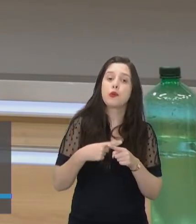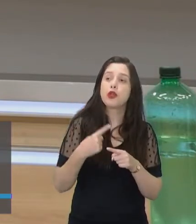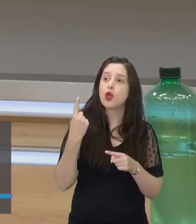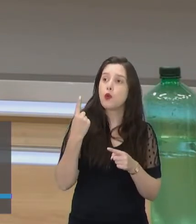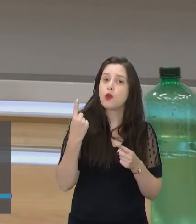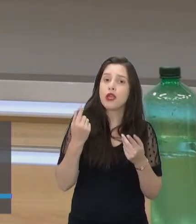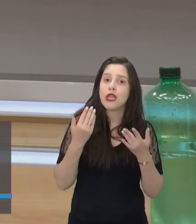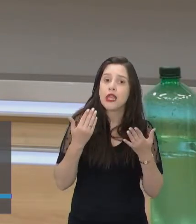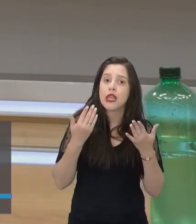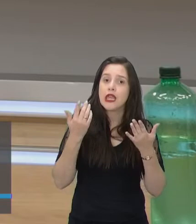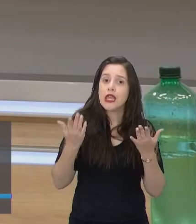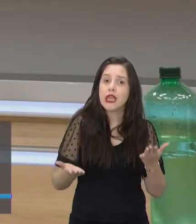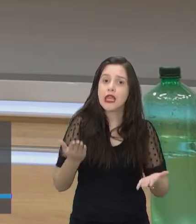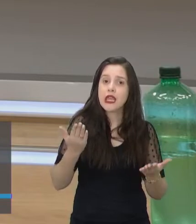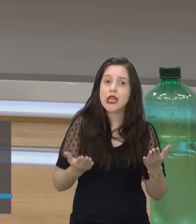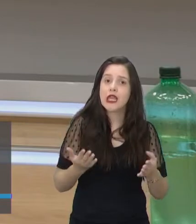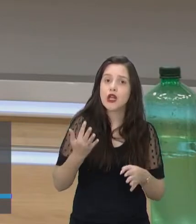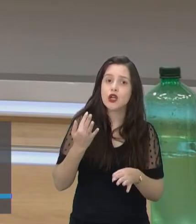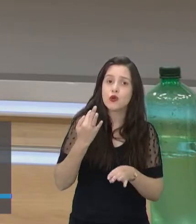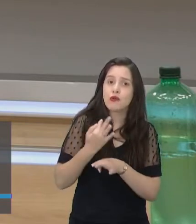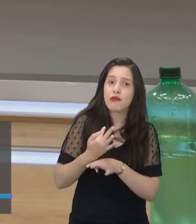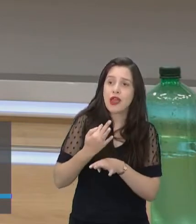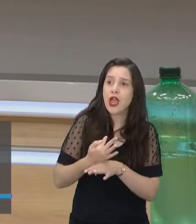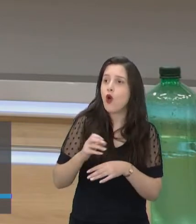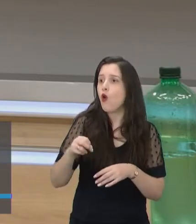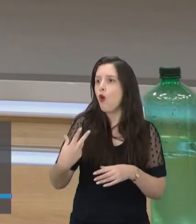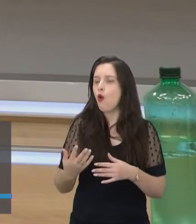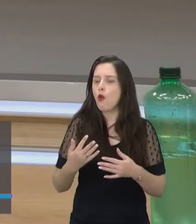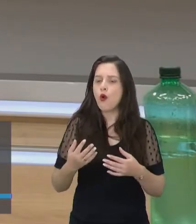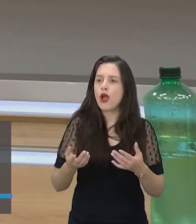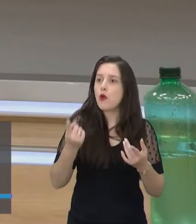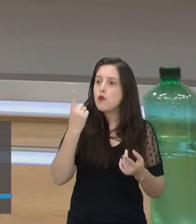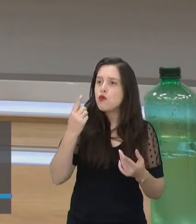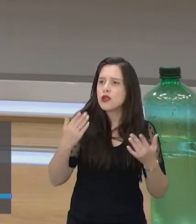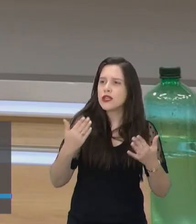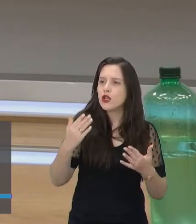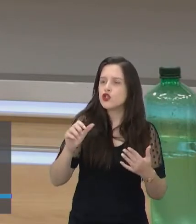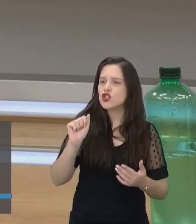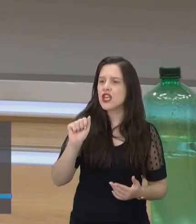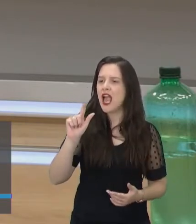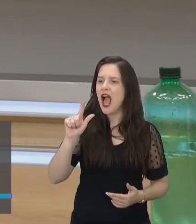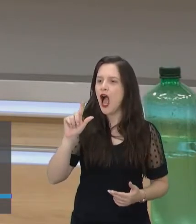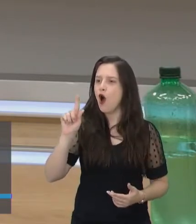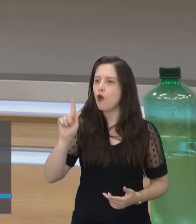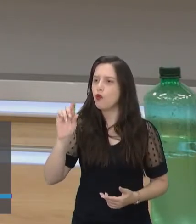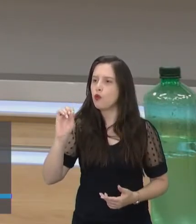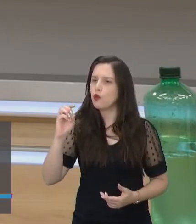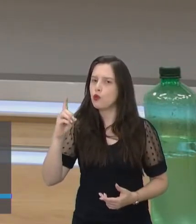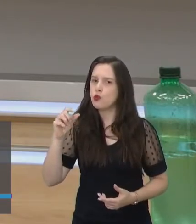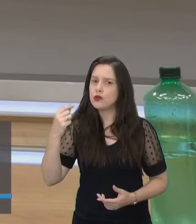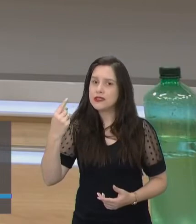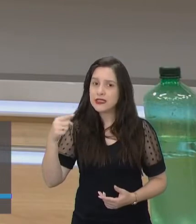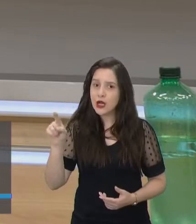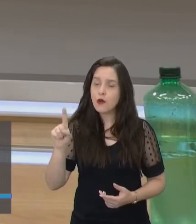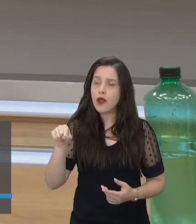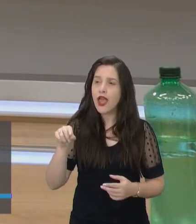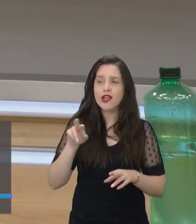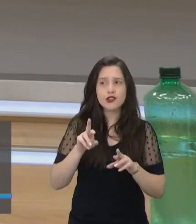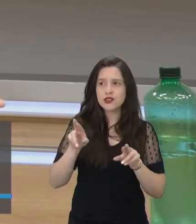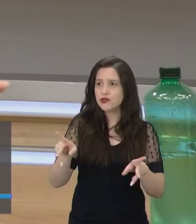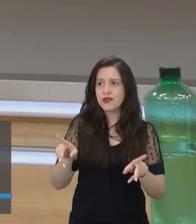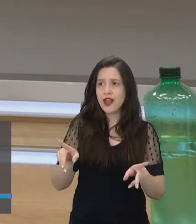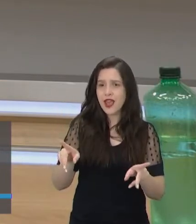ferro cabe na minha mão, tranquilo. Mas 1 quilo de algodão é muita coisa. Então, o volume, a densidade e o volume também